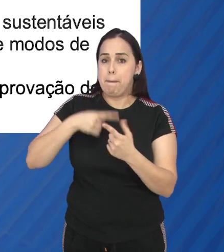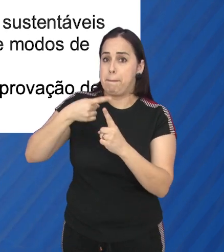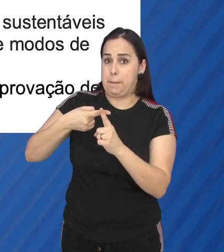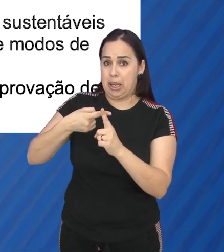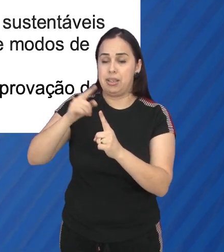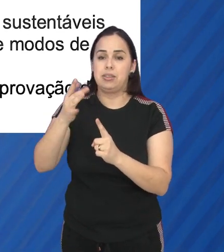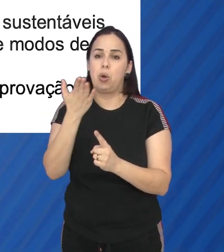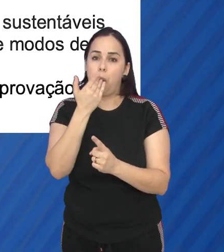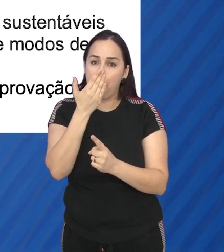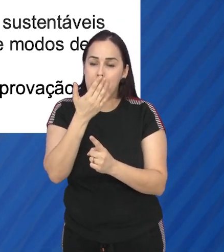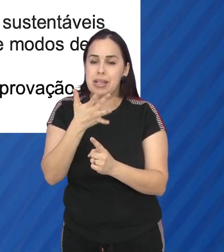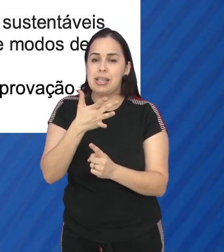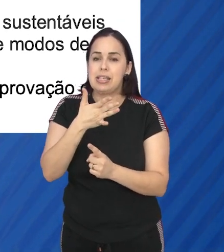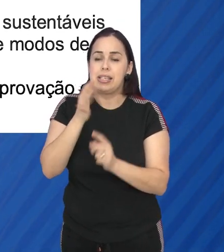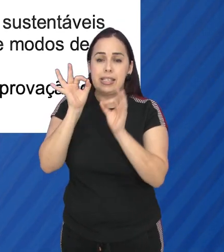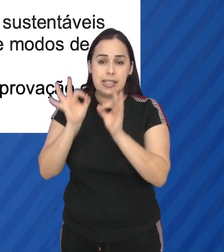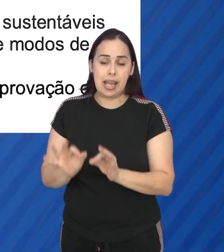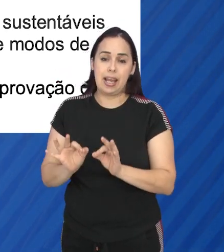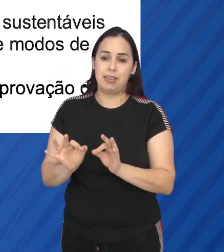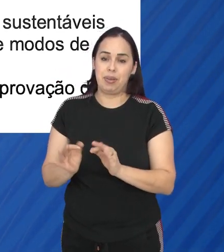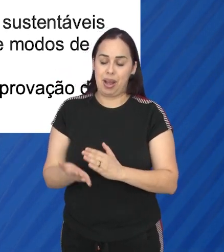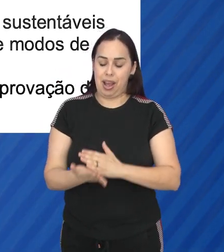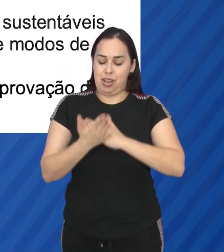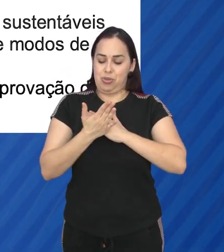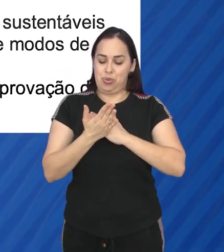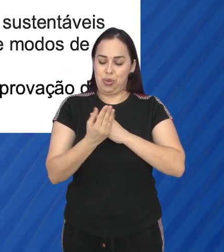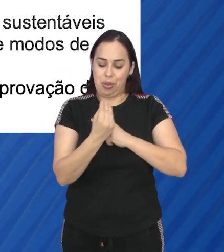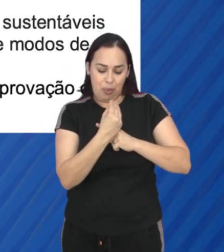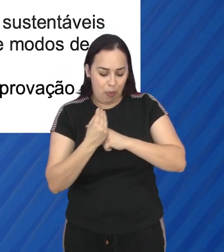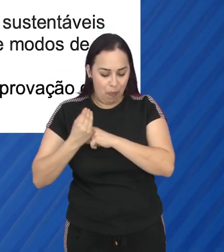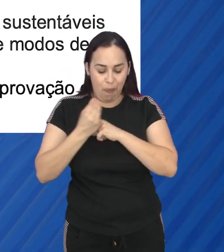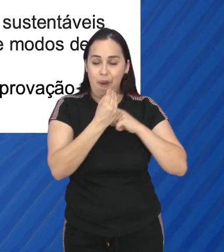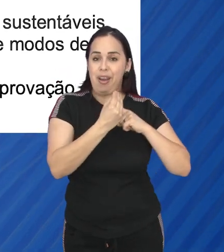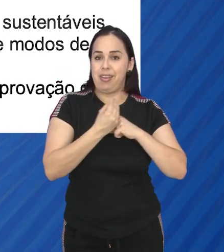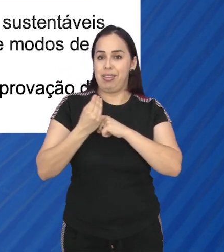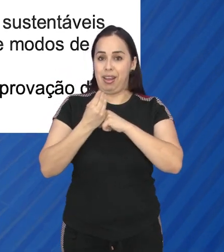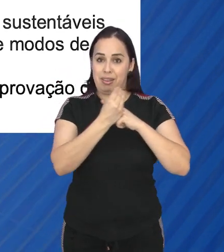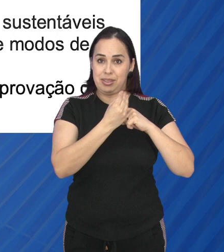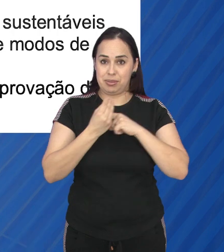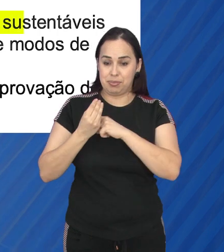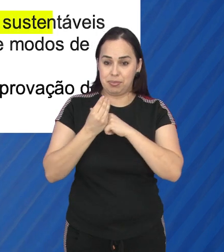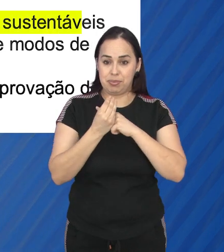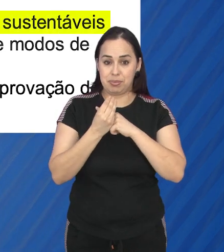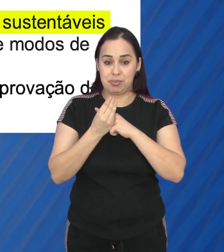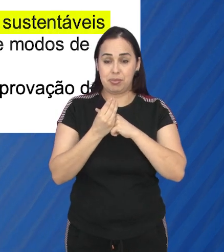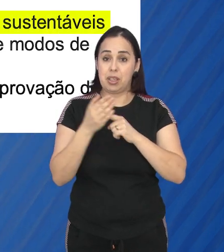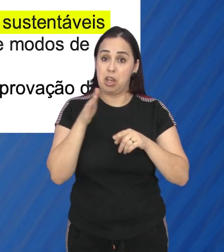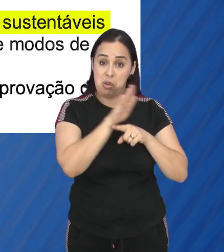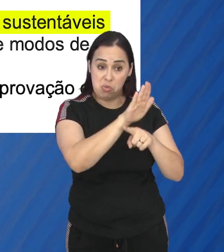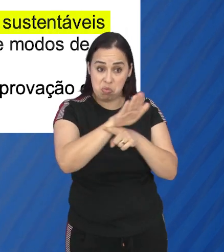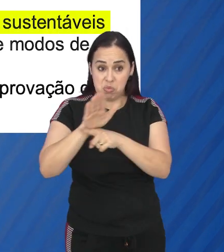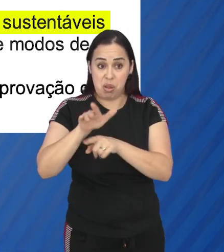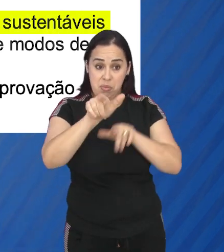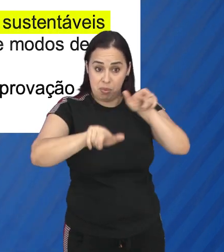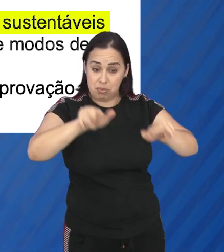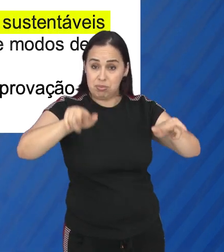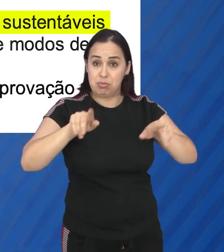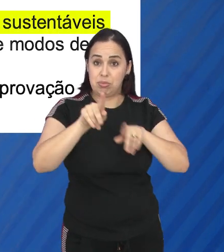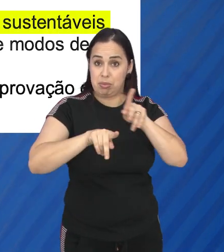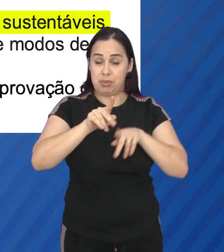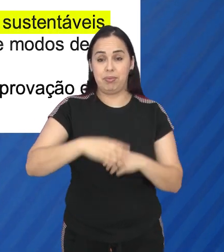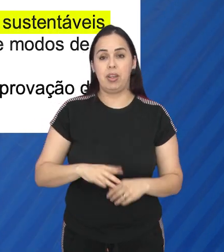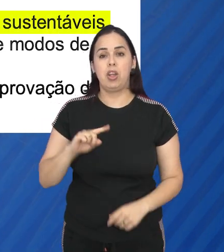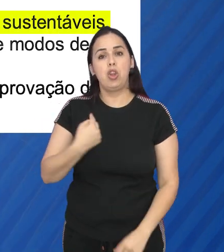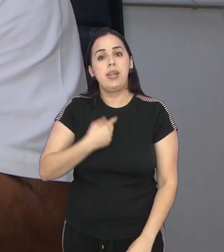com atividades de alimentação adequadas contribui para a produção do cuidado e de modos de vida sustentáveis para